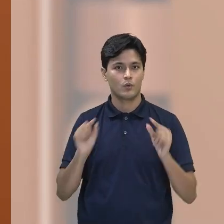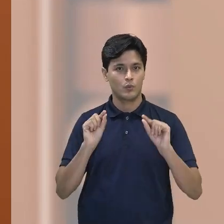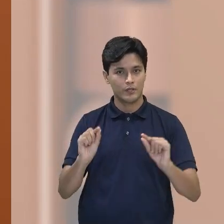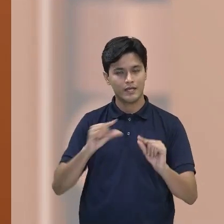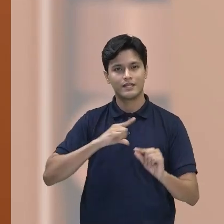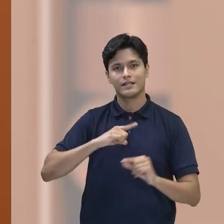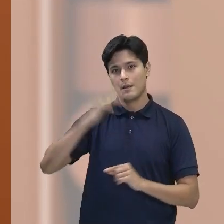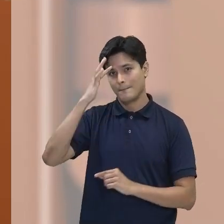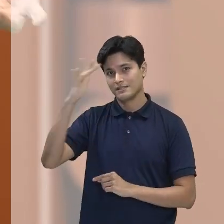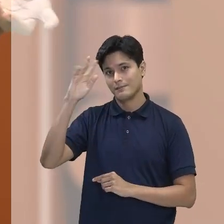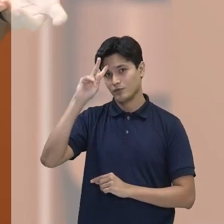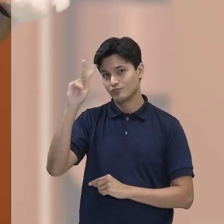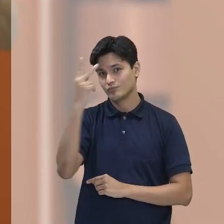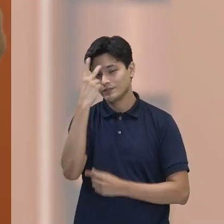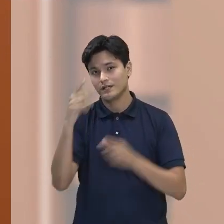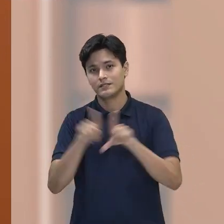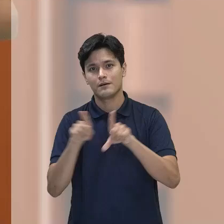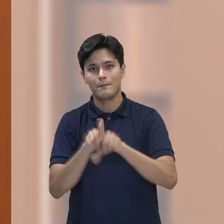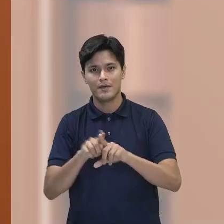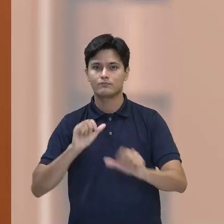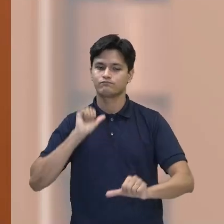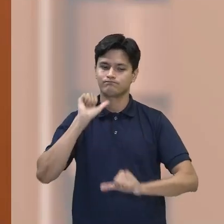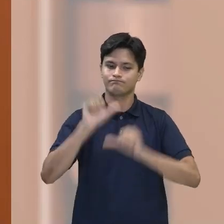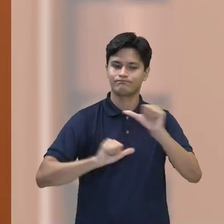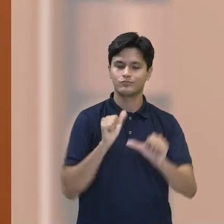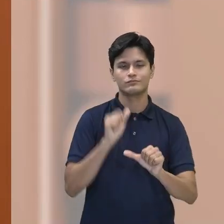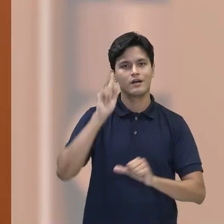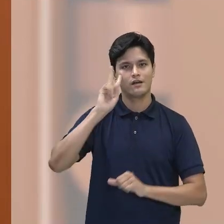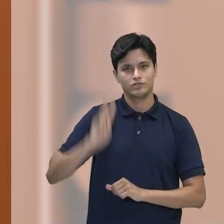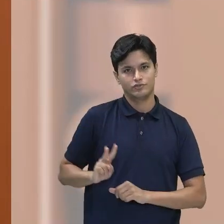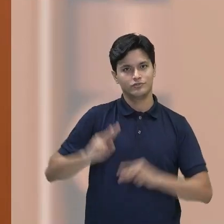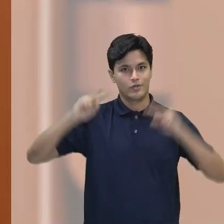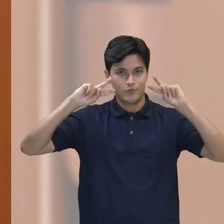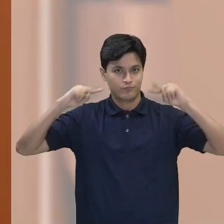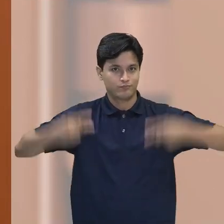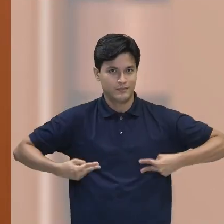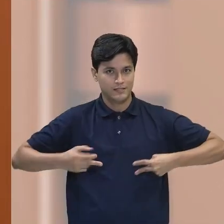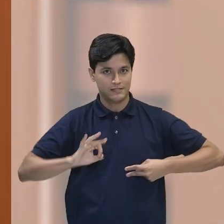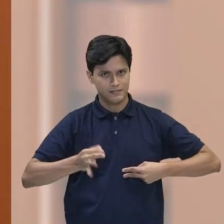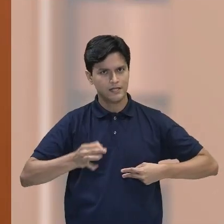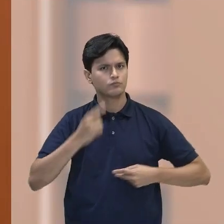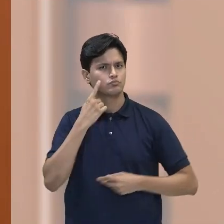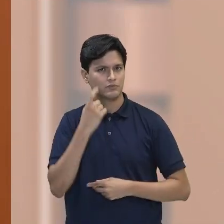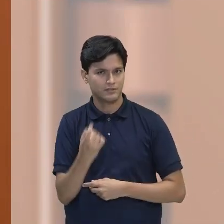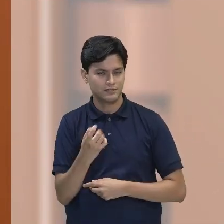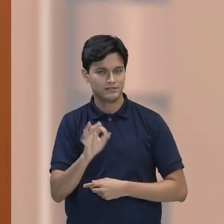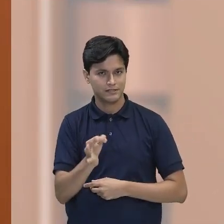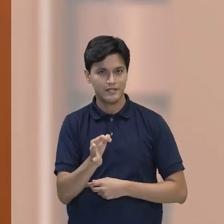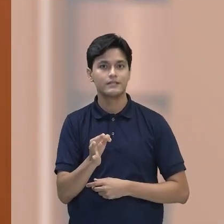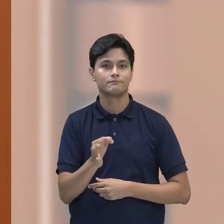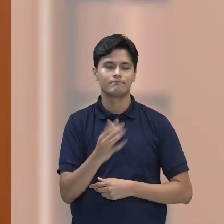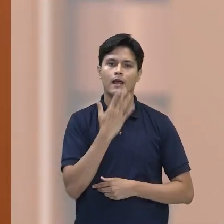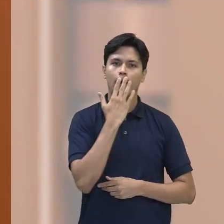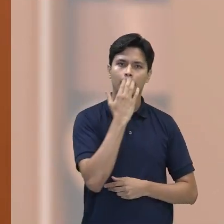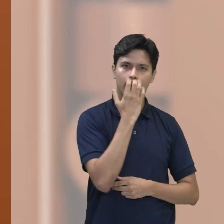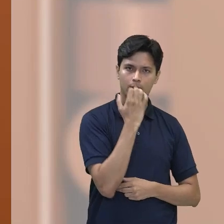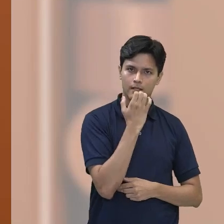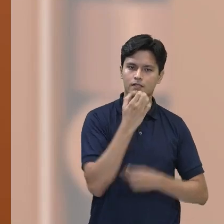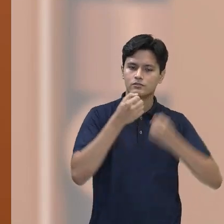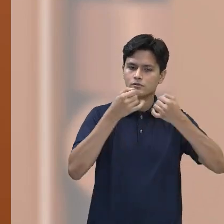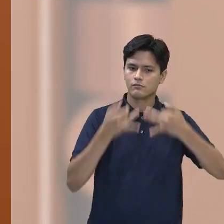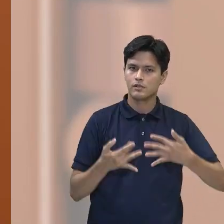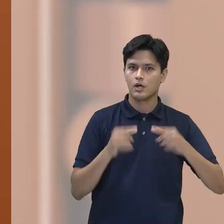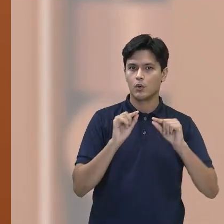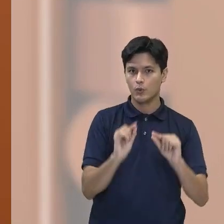meu pensamento, eu mudo também a história. Olha só que interessante isso daí, tá? E o Nietzsche vai dizer, nessa linha